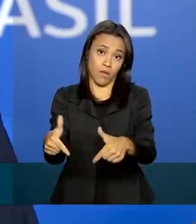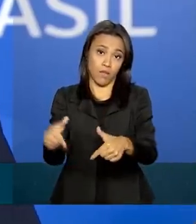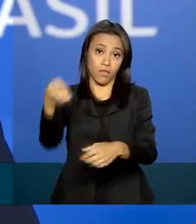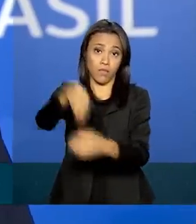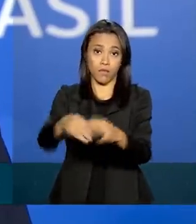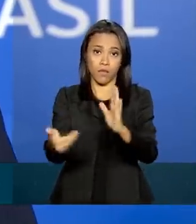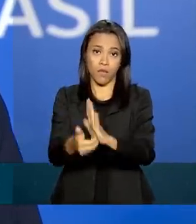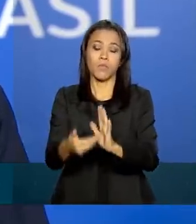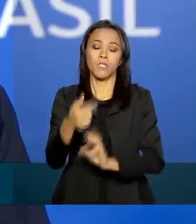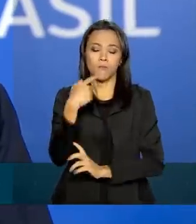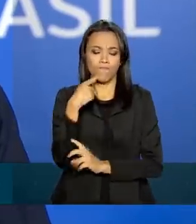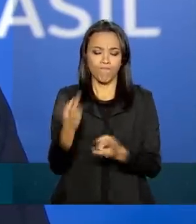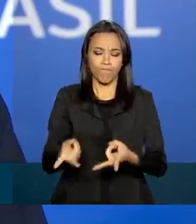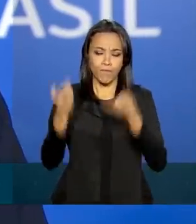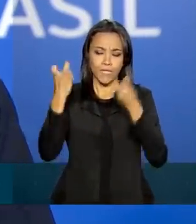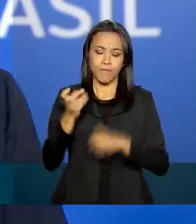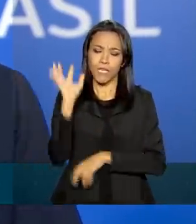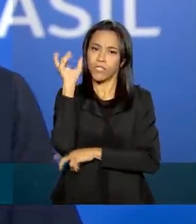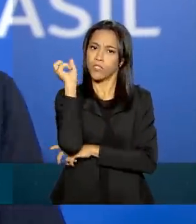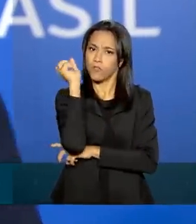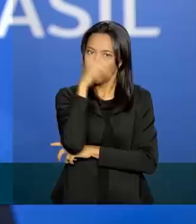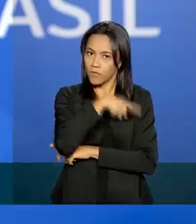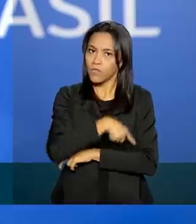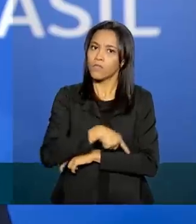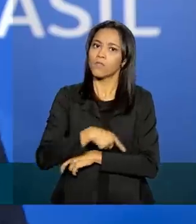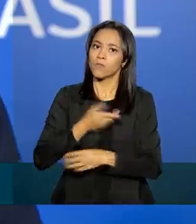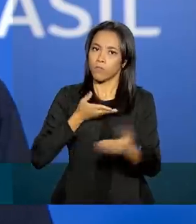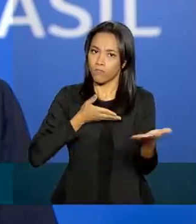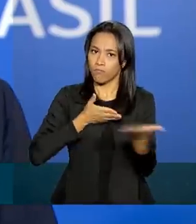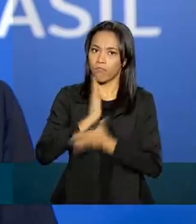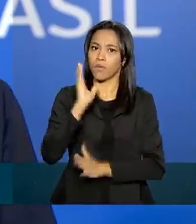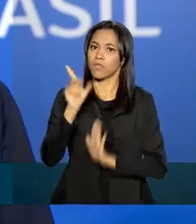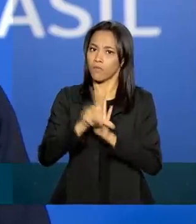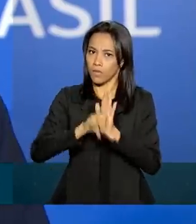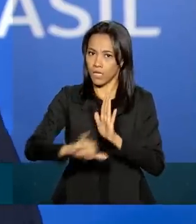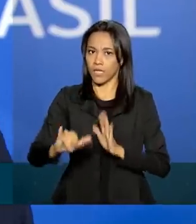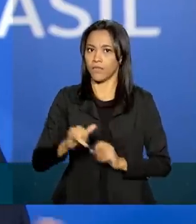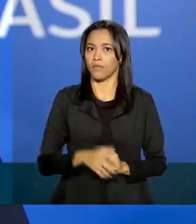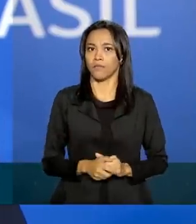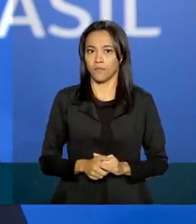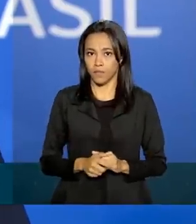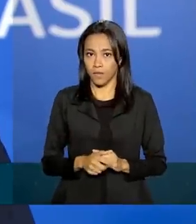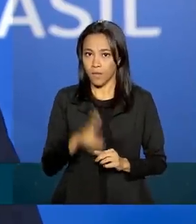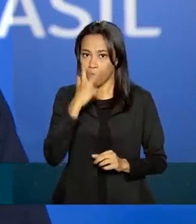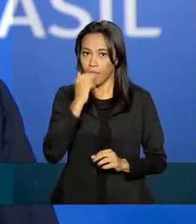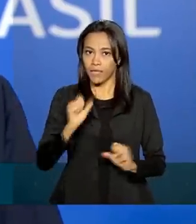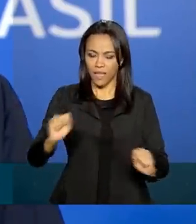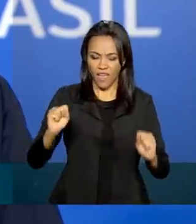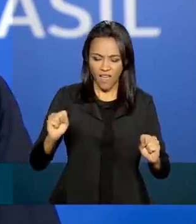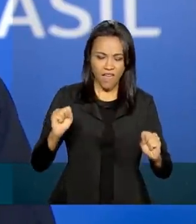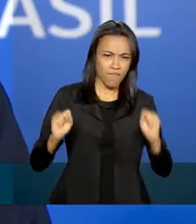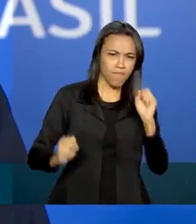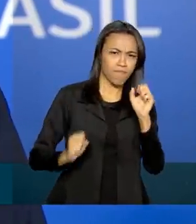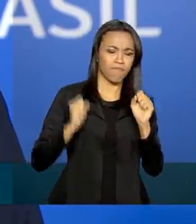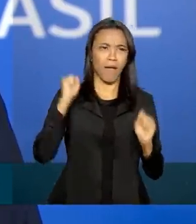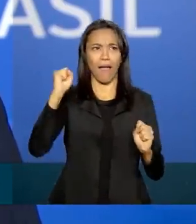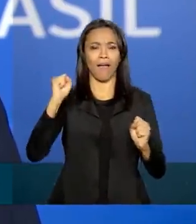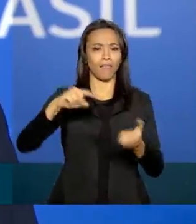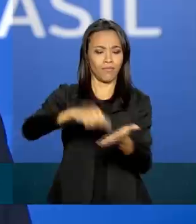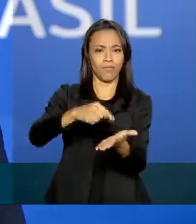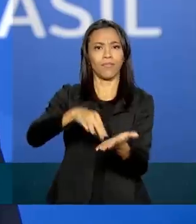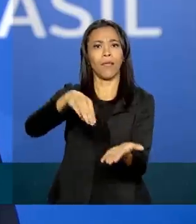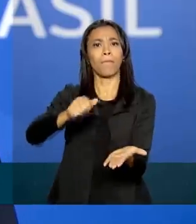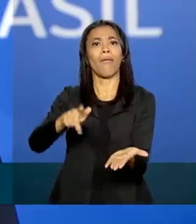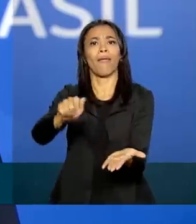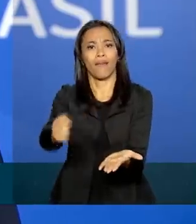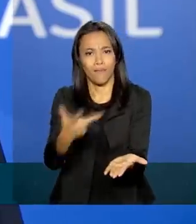longo de uma legislatura muito difícil e há quase como ganhar na mega sena agora por muitas vezes um